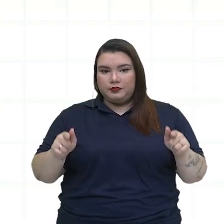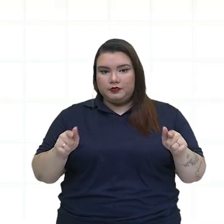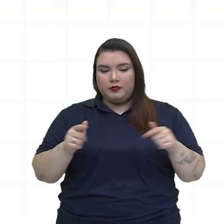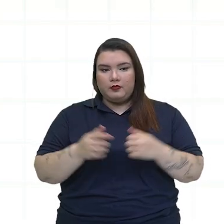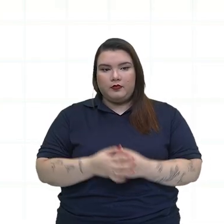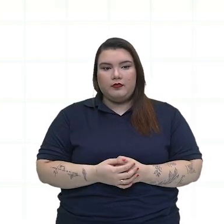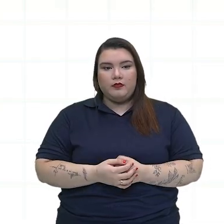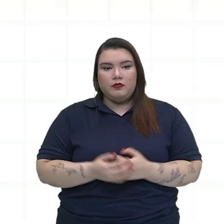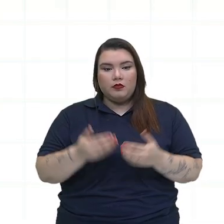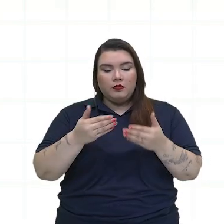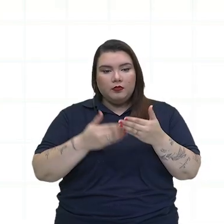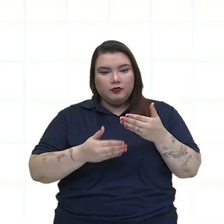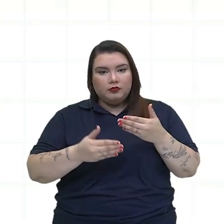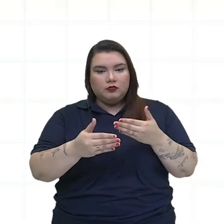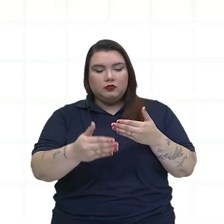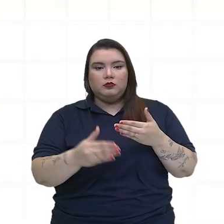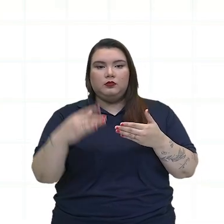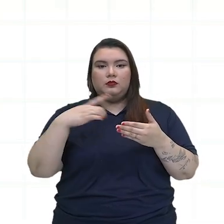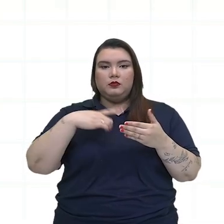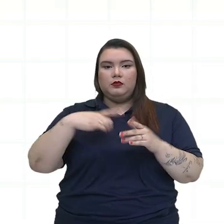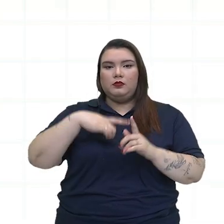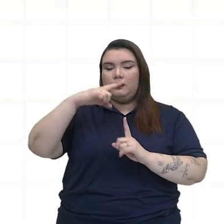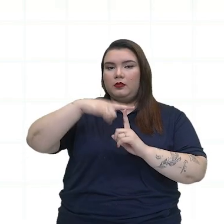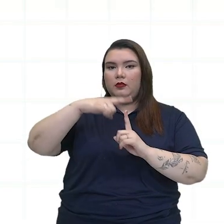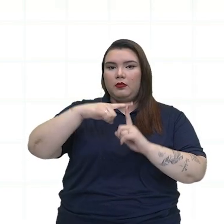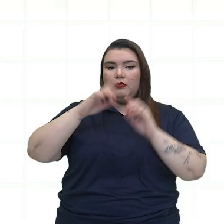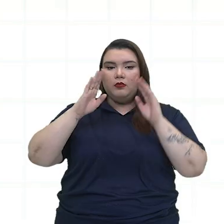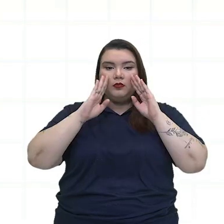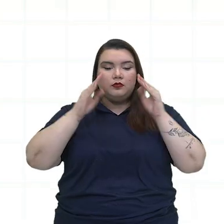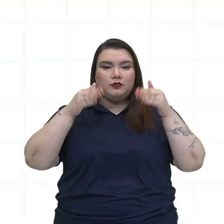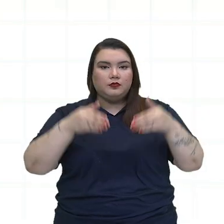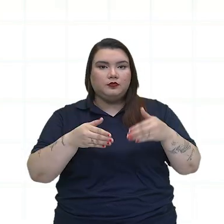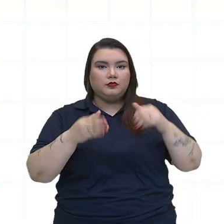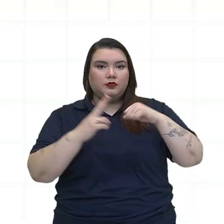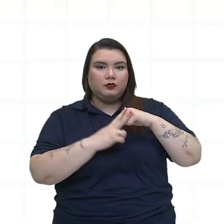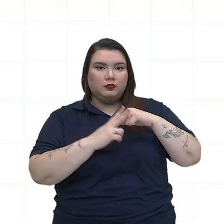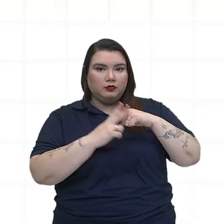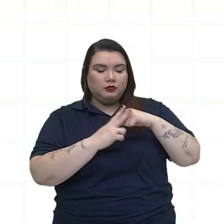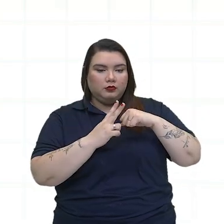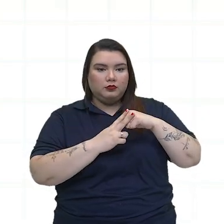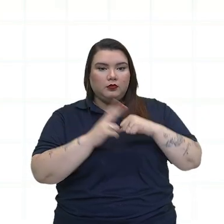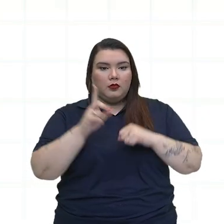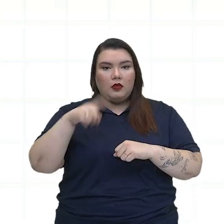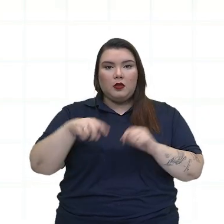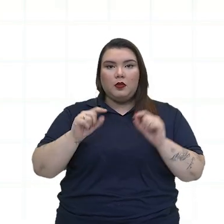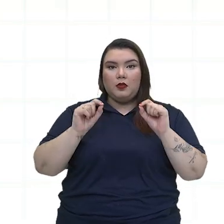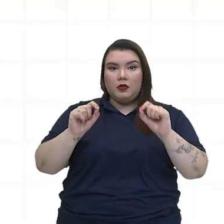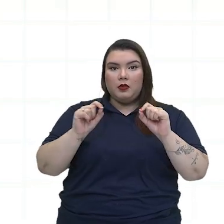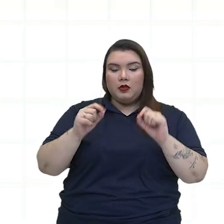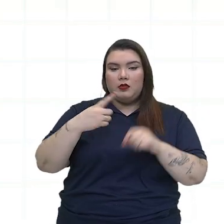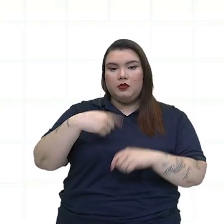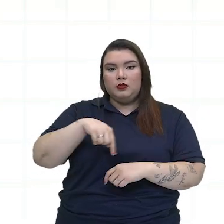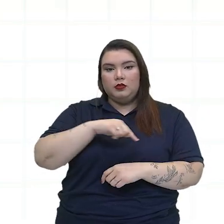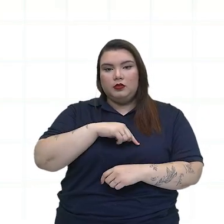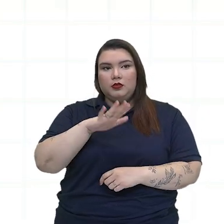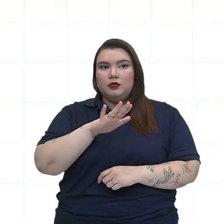indo mais adiante, existe um tipo específico de verbo, que é o que nós